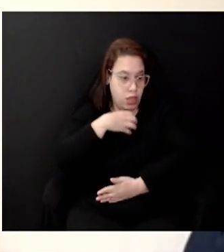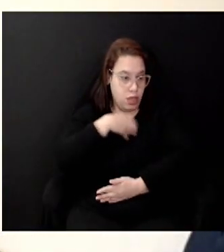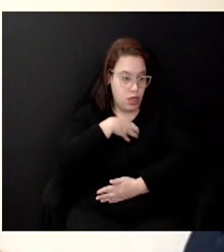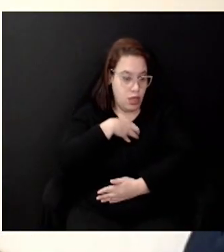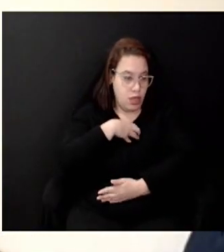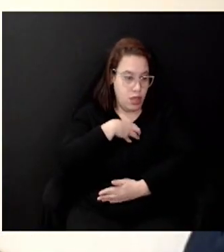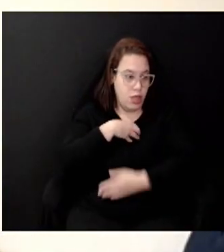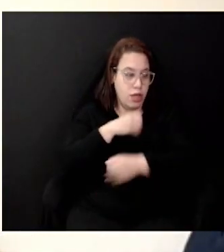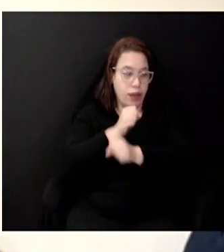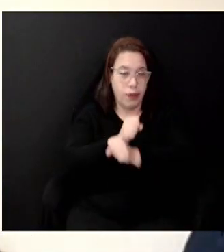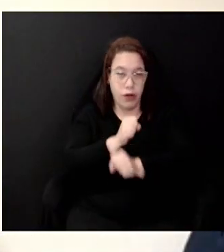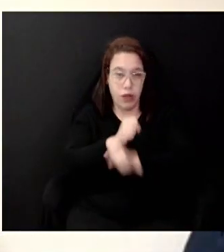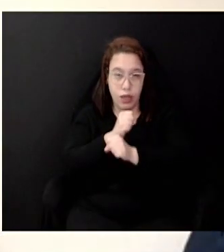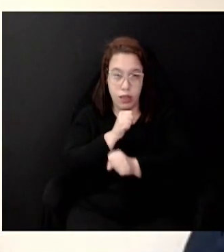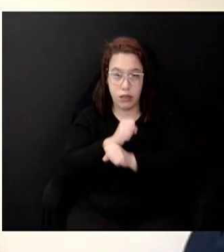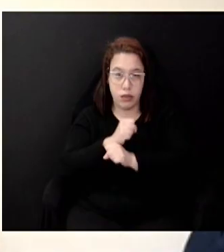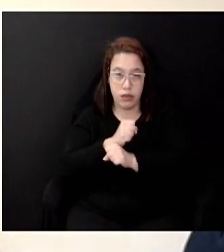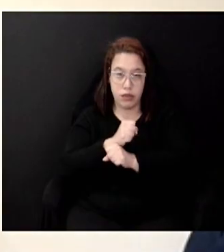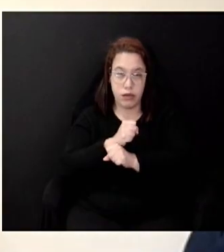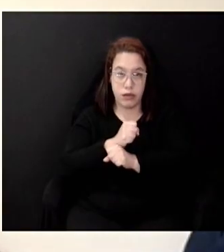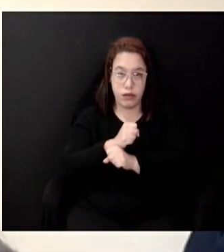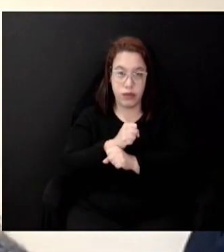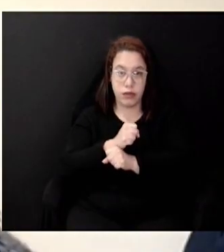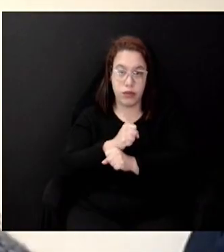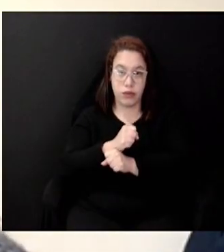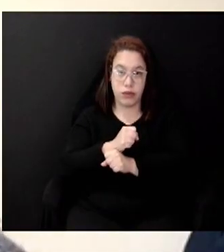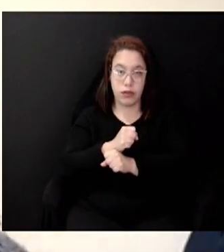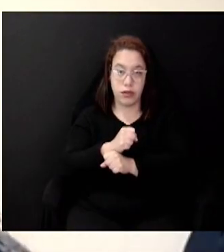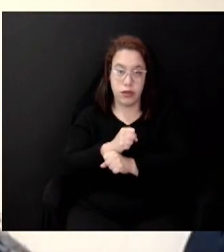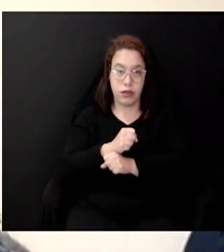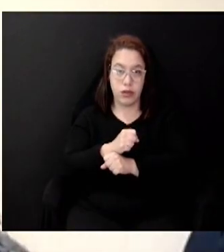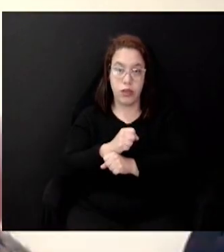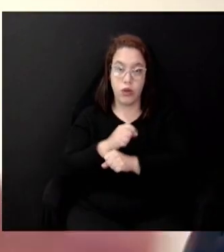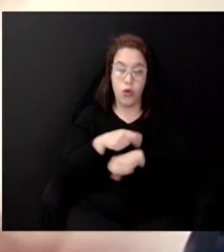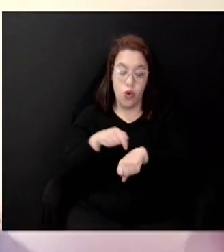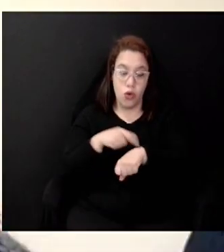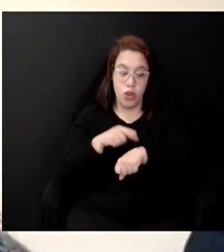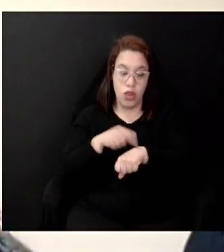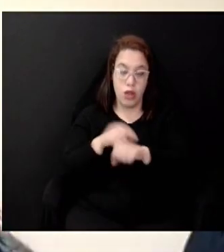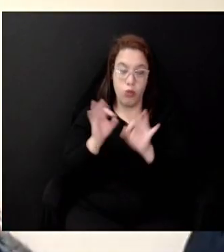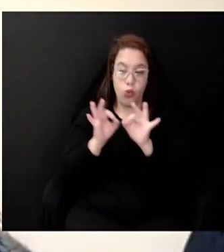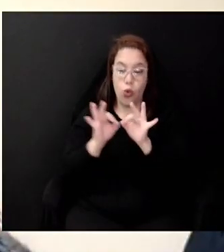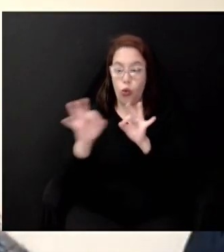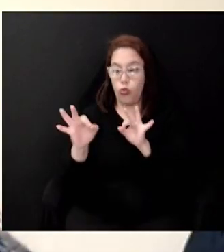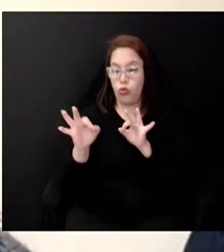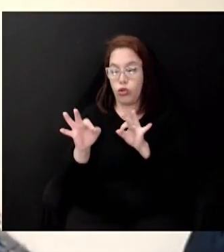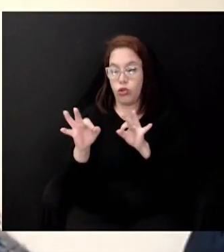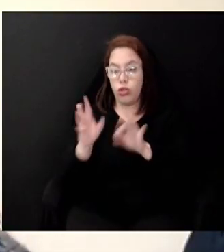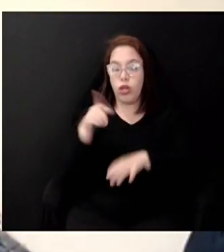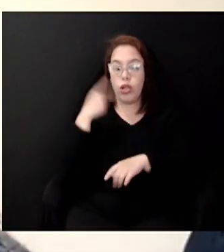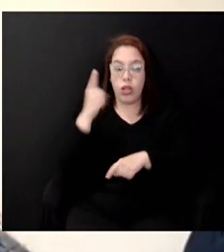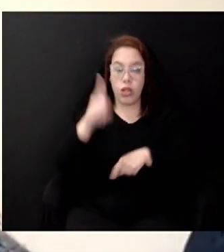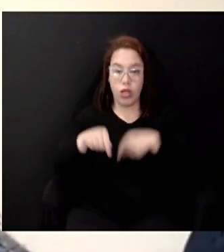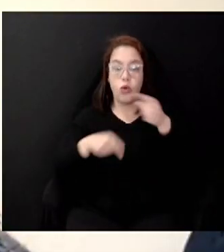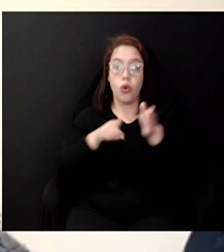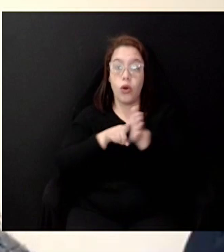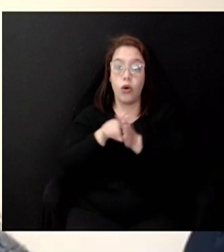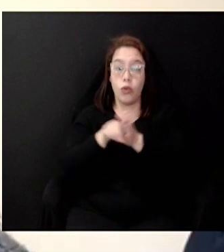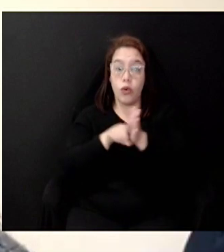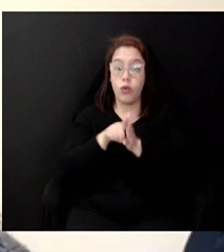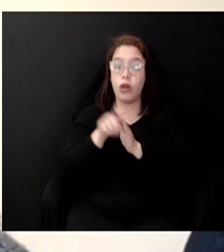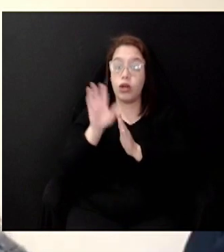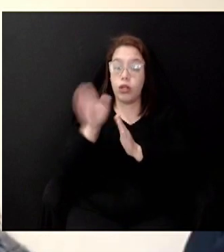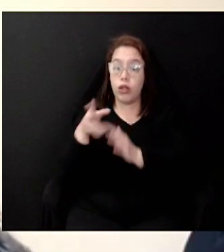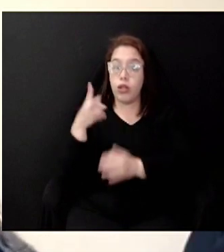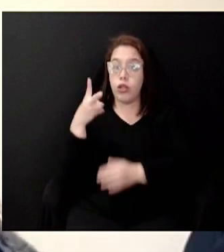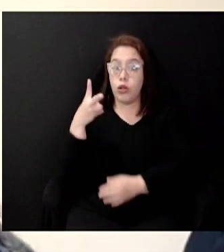pausa, sabe, de ficar um tempo ausente. E tem outras pesquisas já que falam que depois de 2